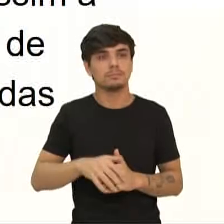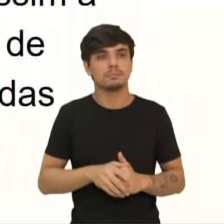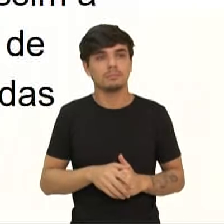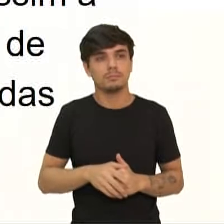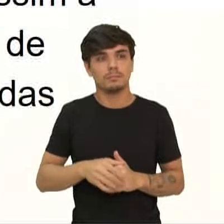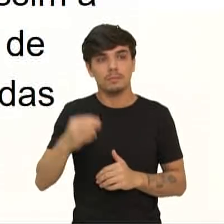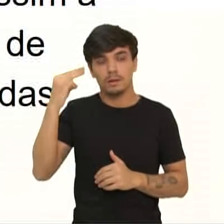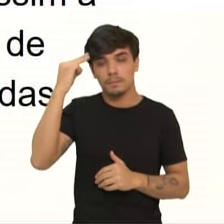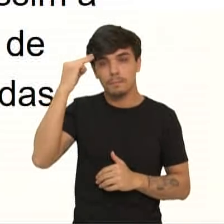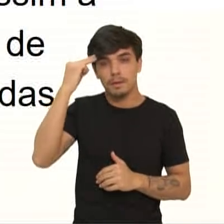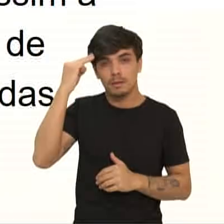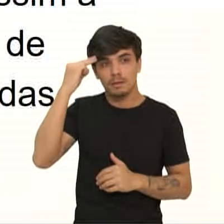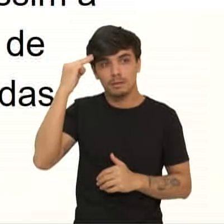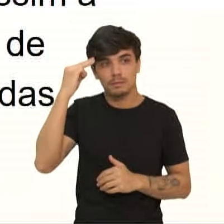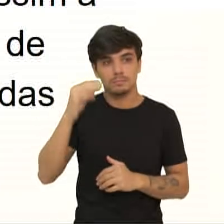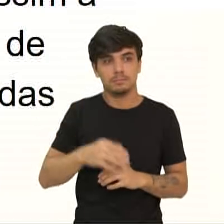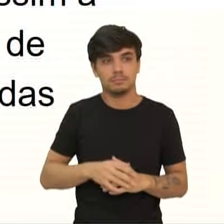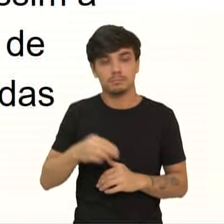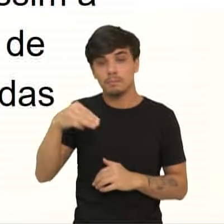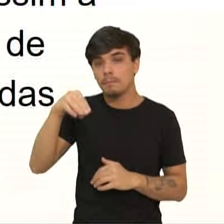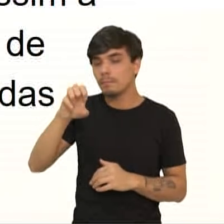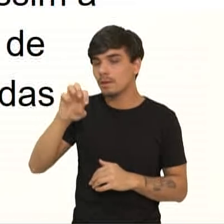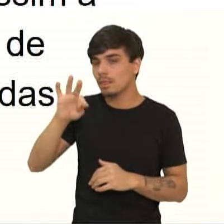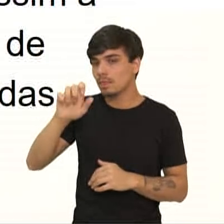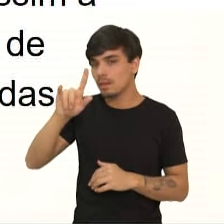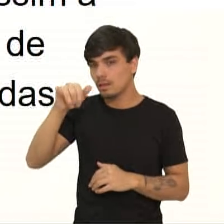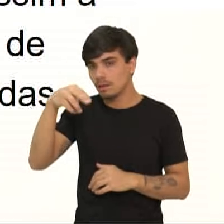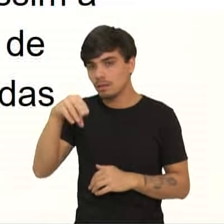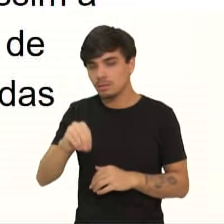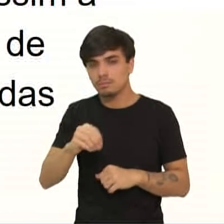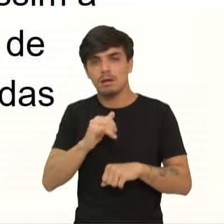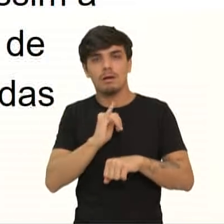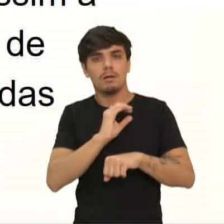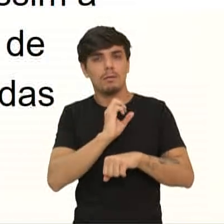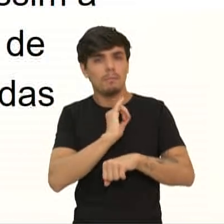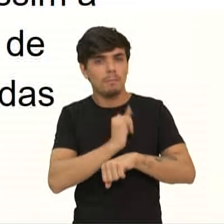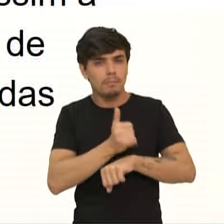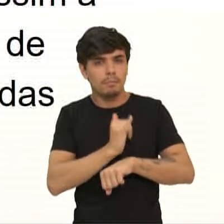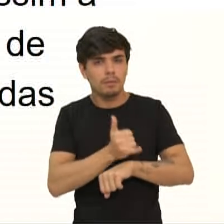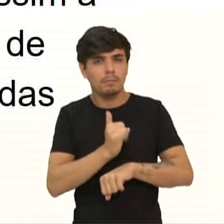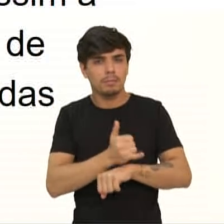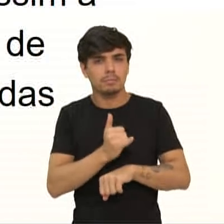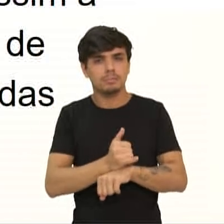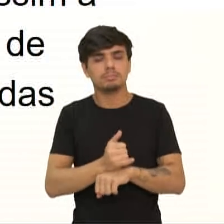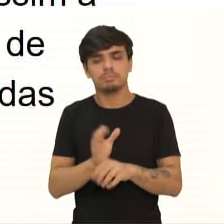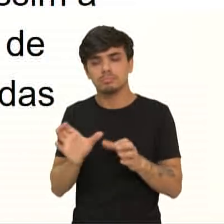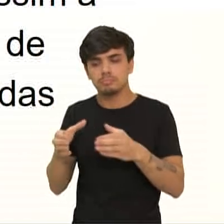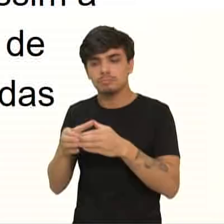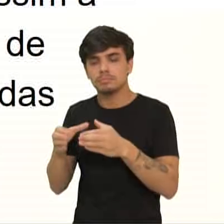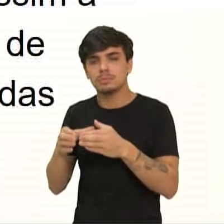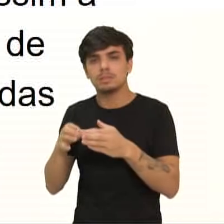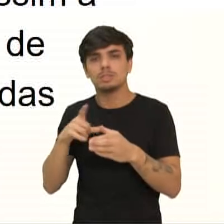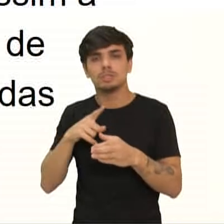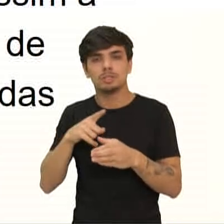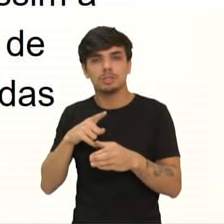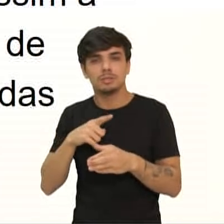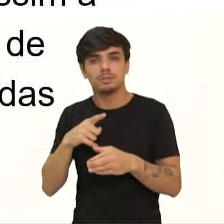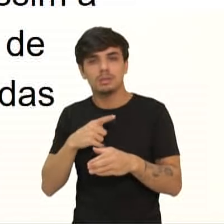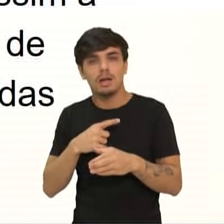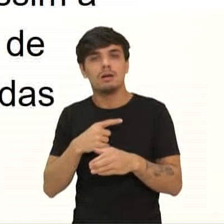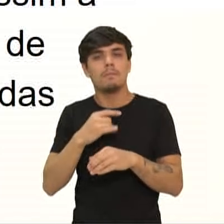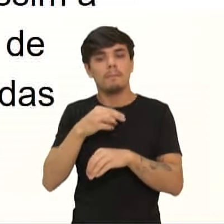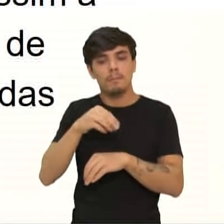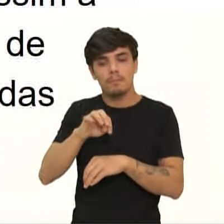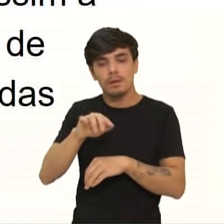Metalismo. A riqueza de um reino era medida pela quantidade de metais nobres, ouro e prata,